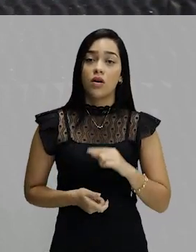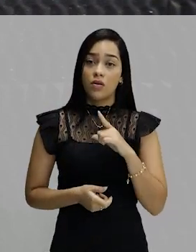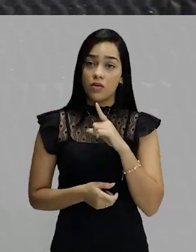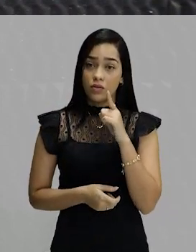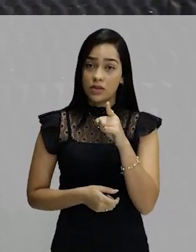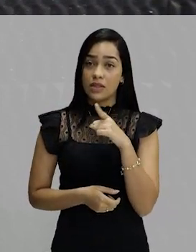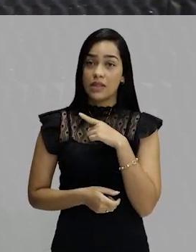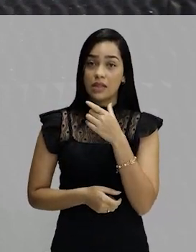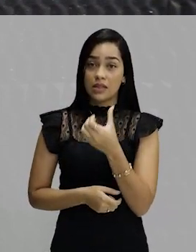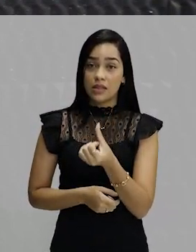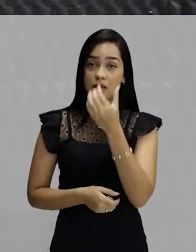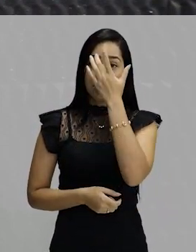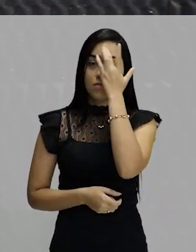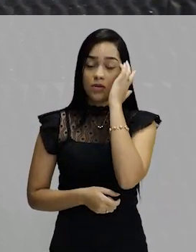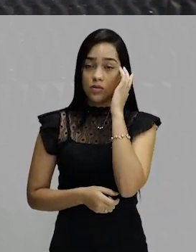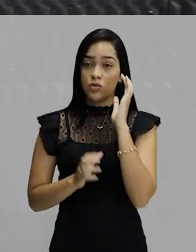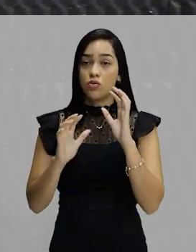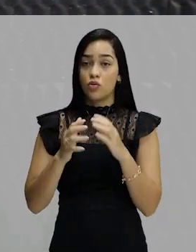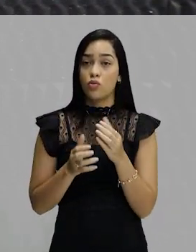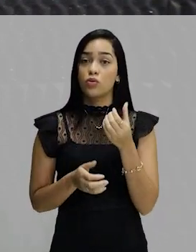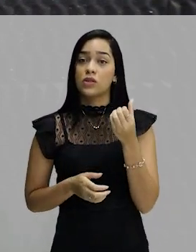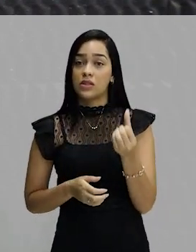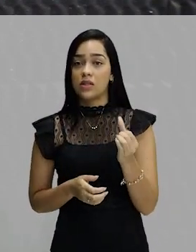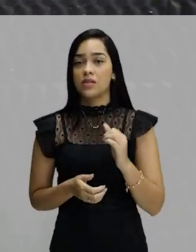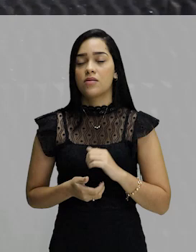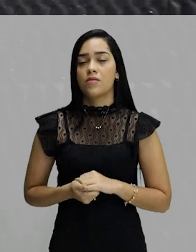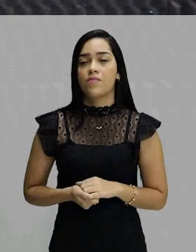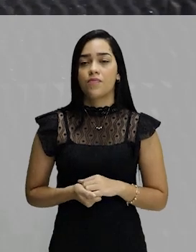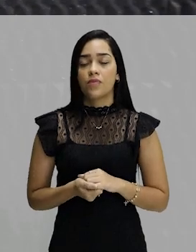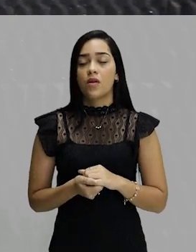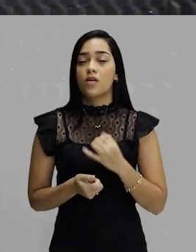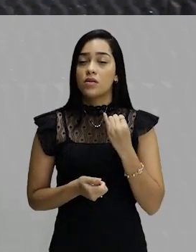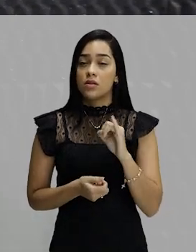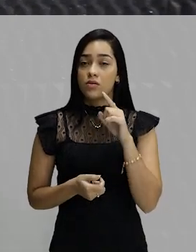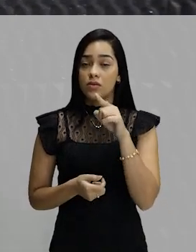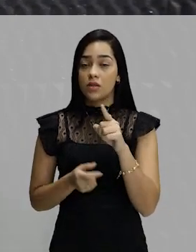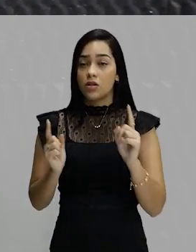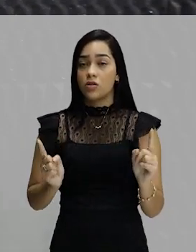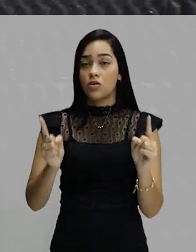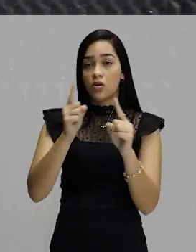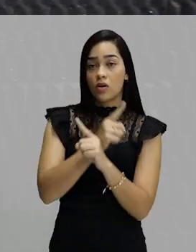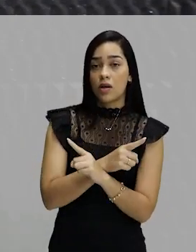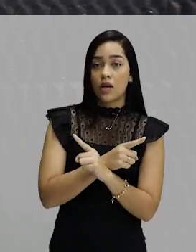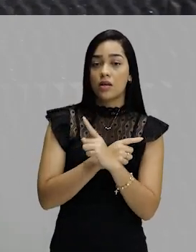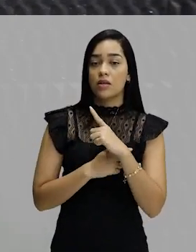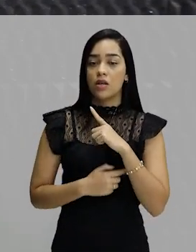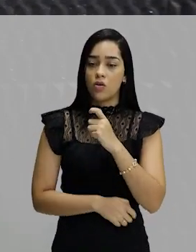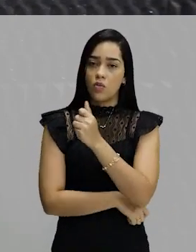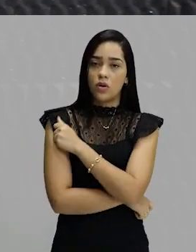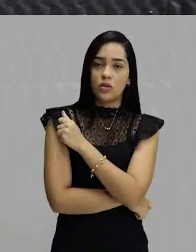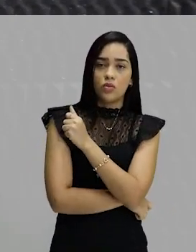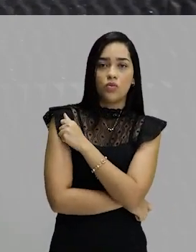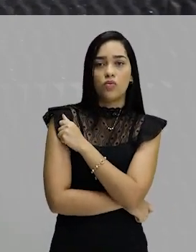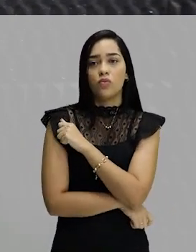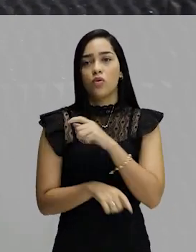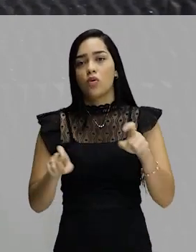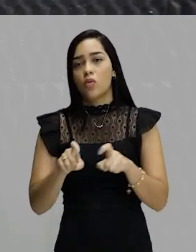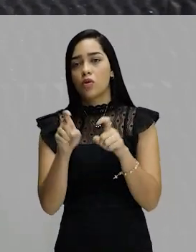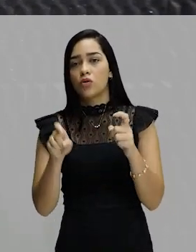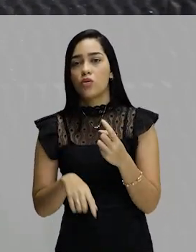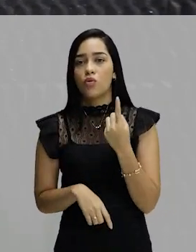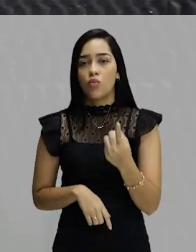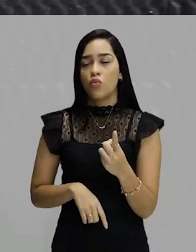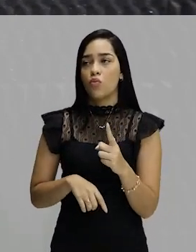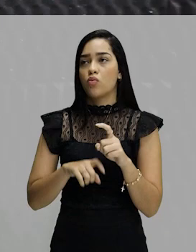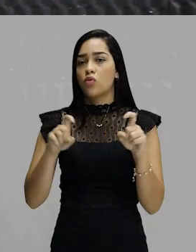6 pessoas para formar grupos de 6. Então, se você trocar os elementos, pegar um aluno do computador 1